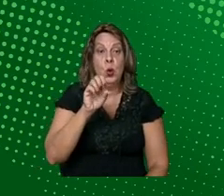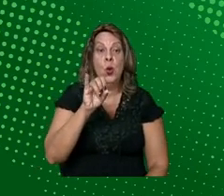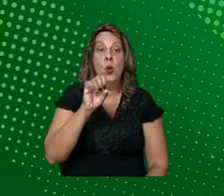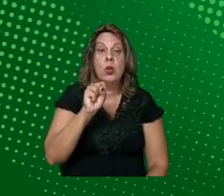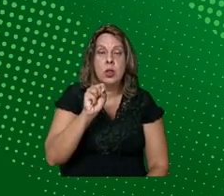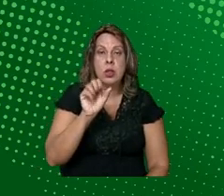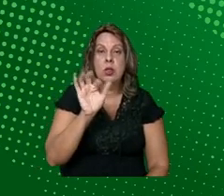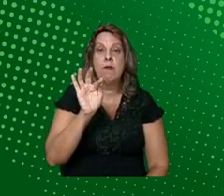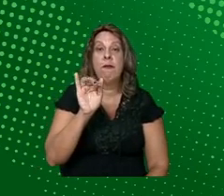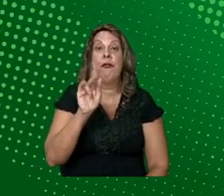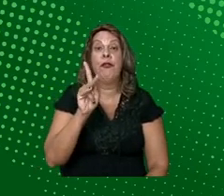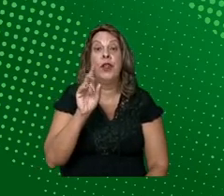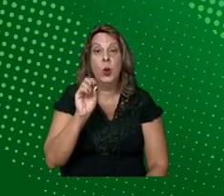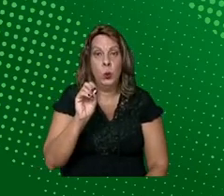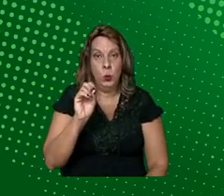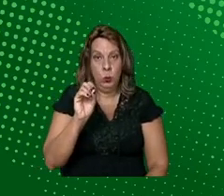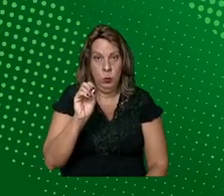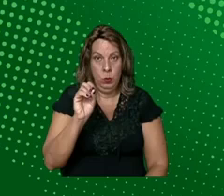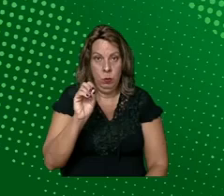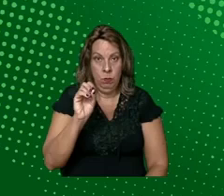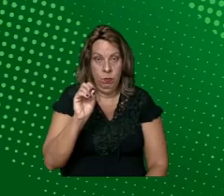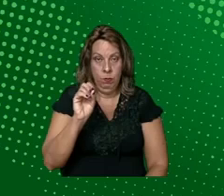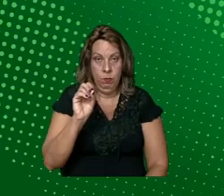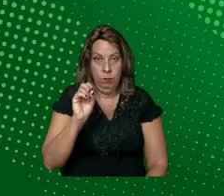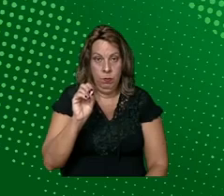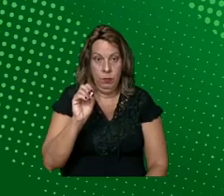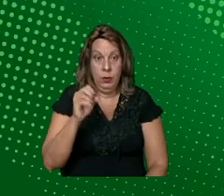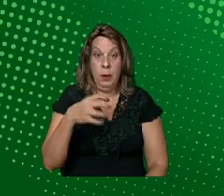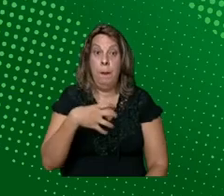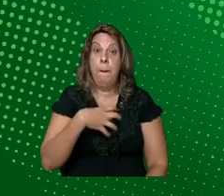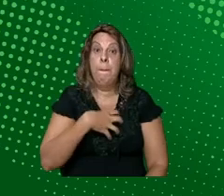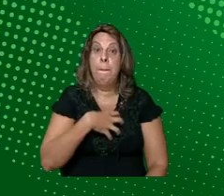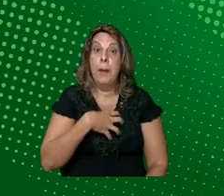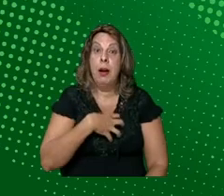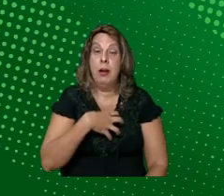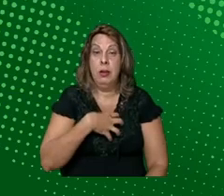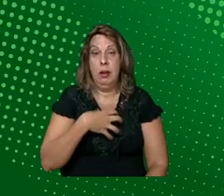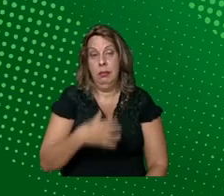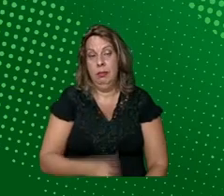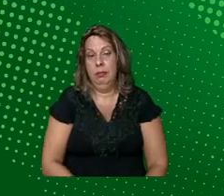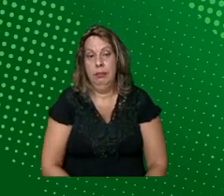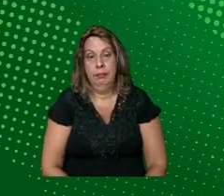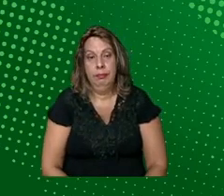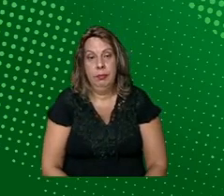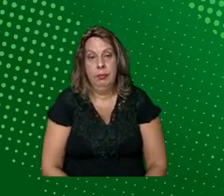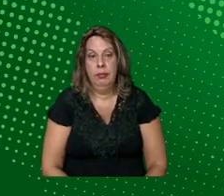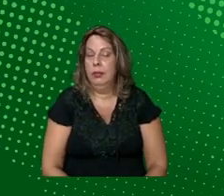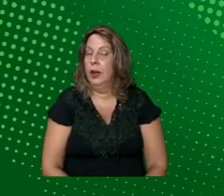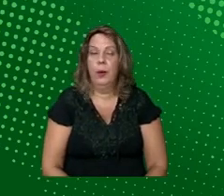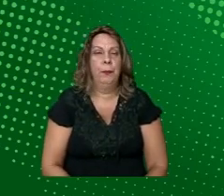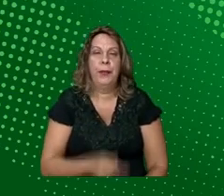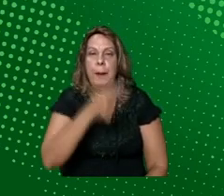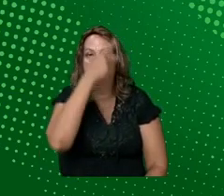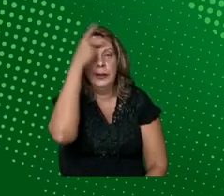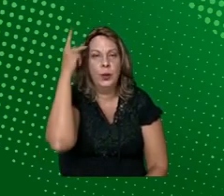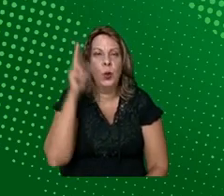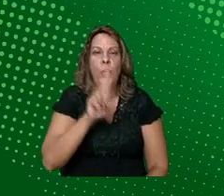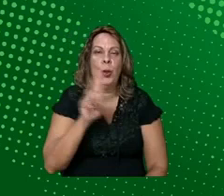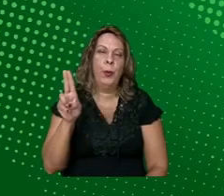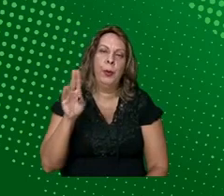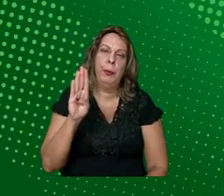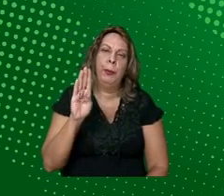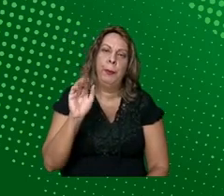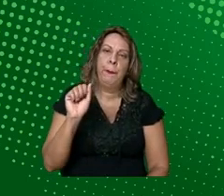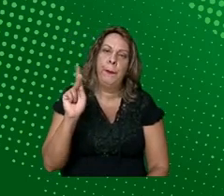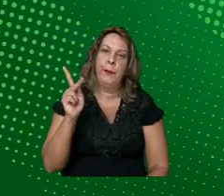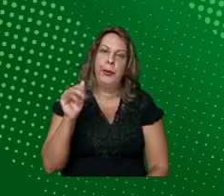Júlio. Eu acredito que seja Júlio Góes Filho. O Bahia foi o pé quente da regional Atalaia. Olha aí, ela disse,